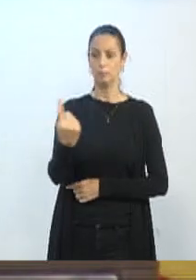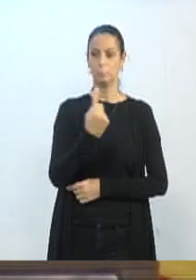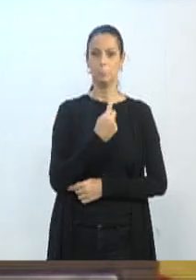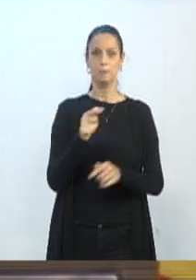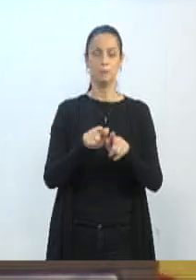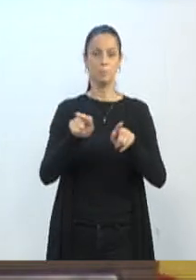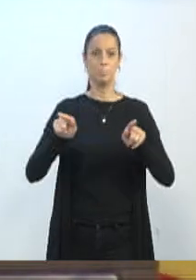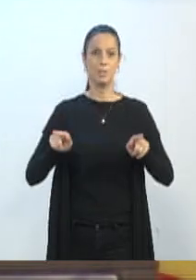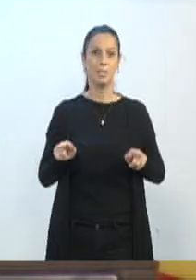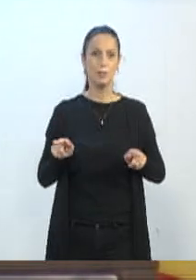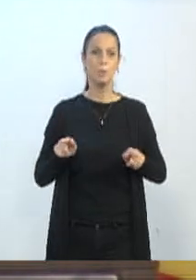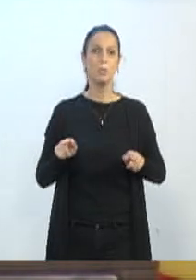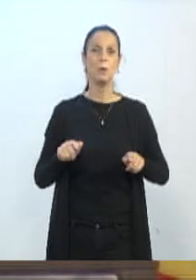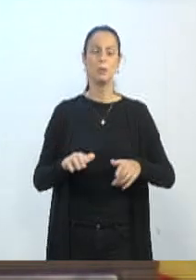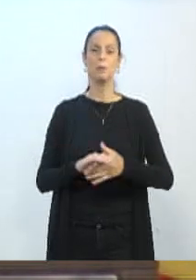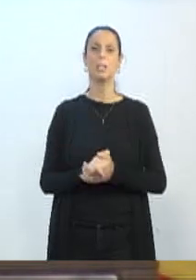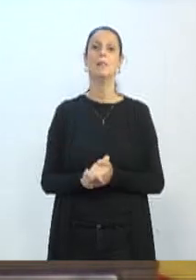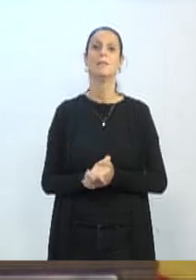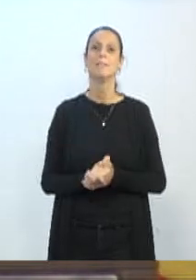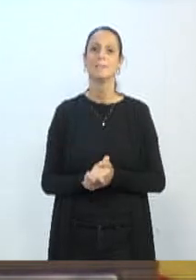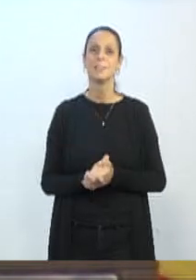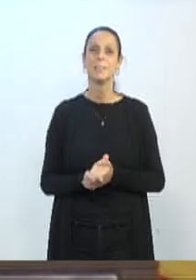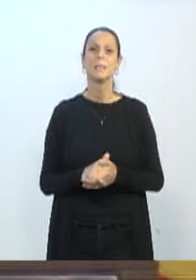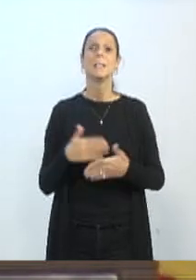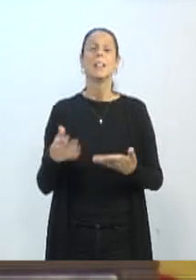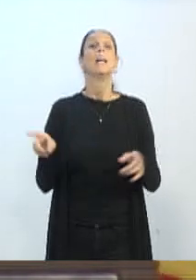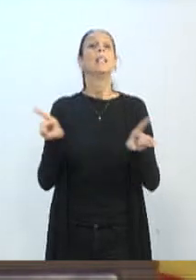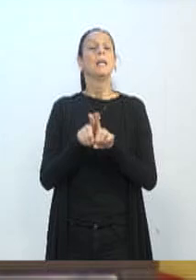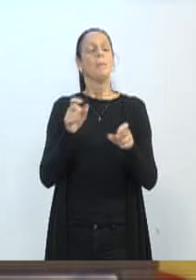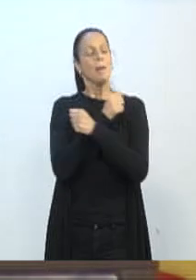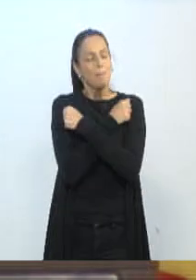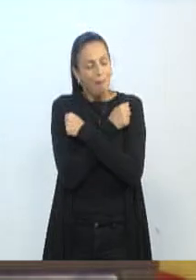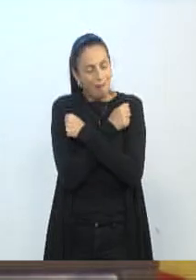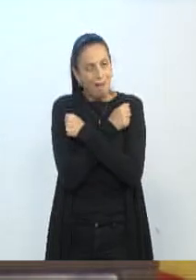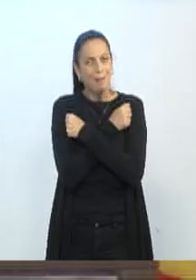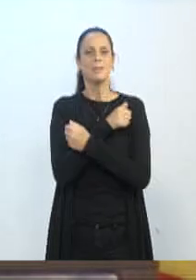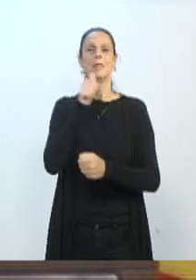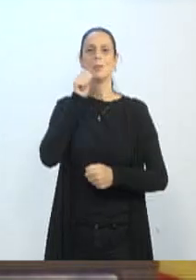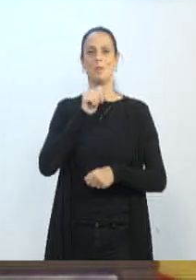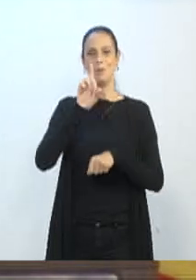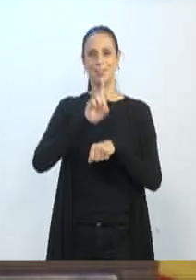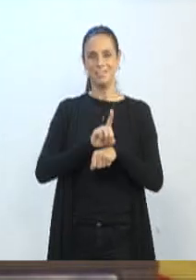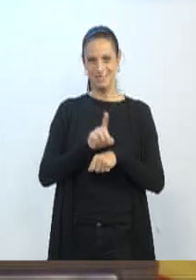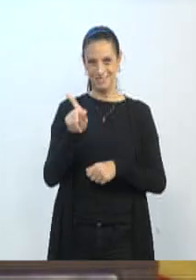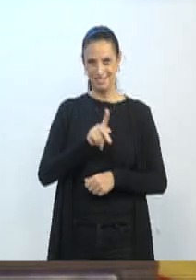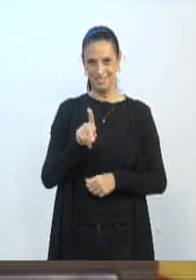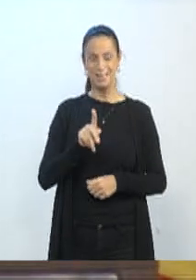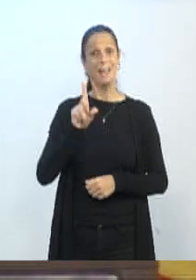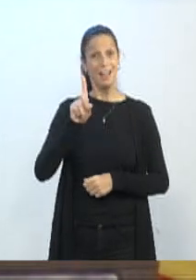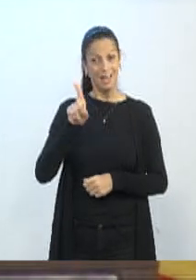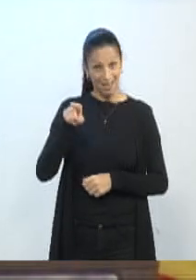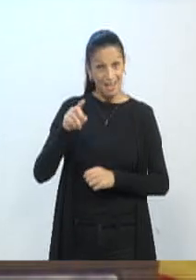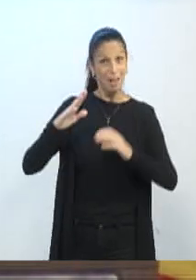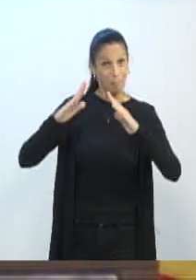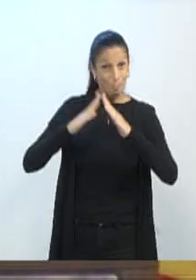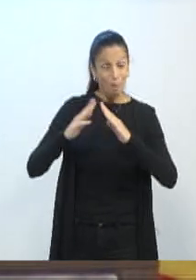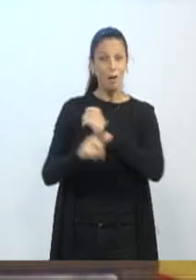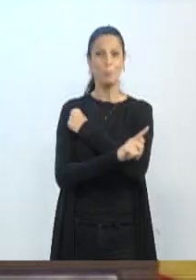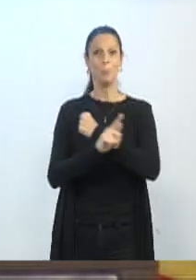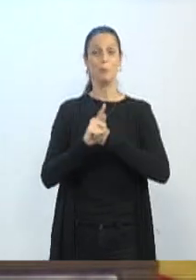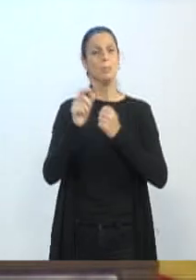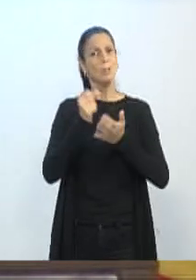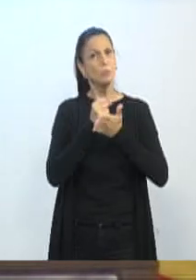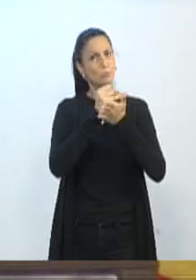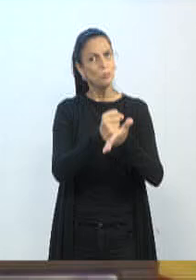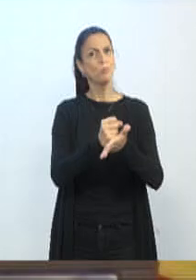né inclusive um abraço da professora diretora de Lamar Simão que é do grande Garcia isso fortalece